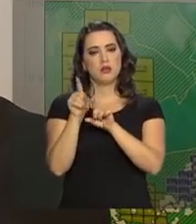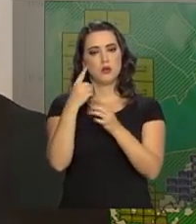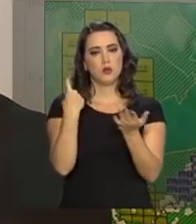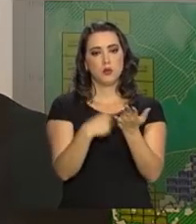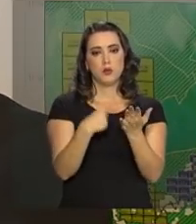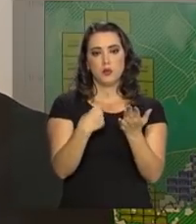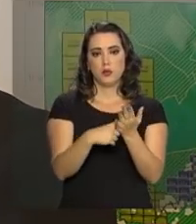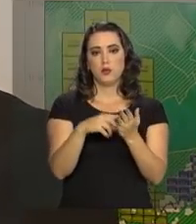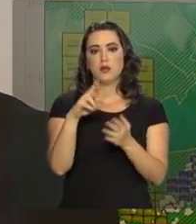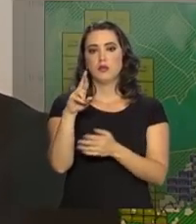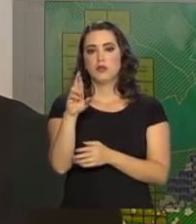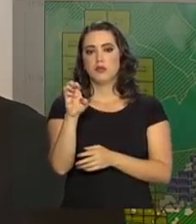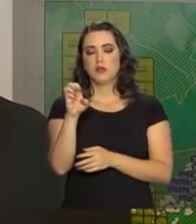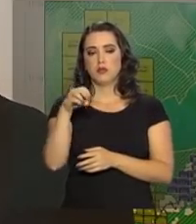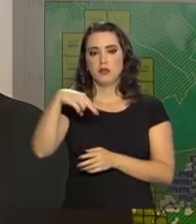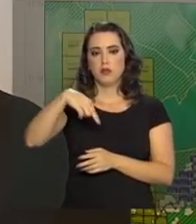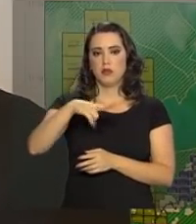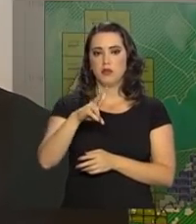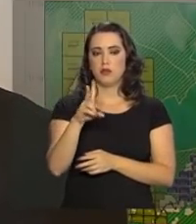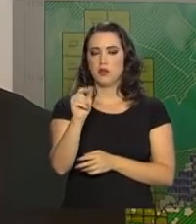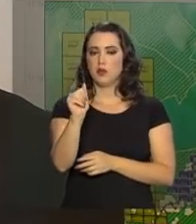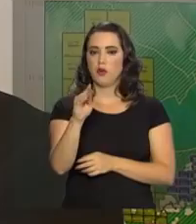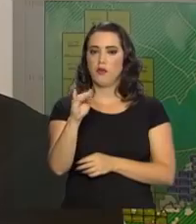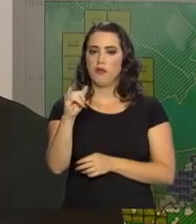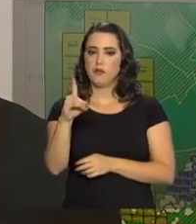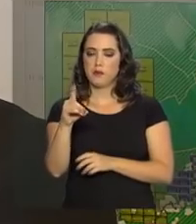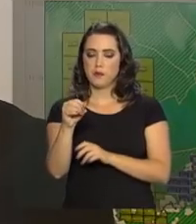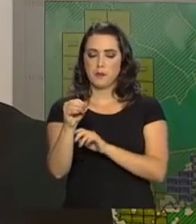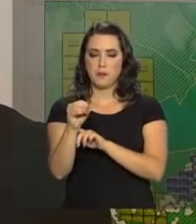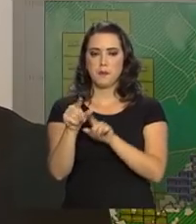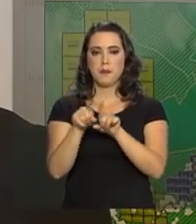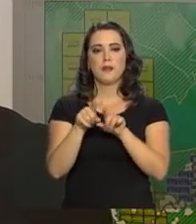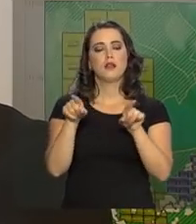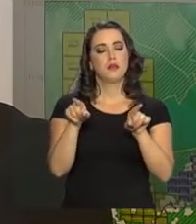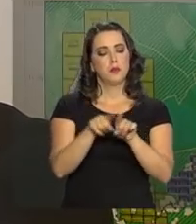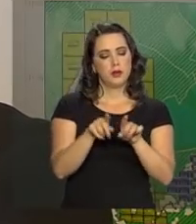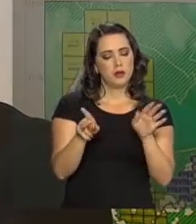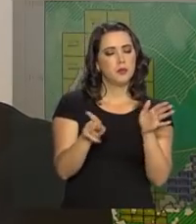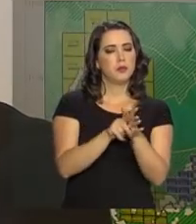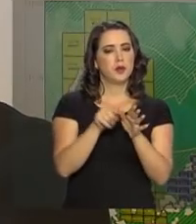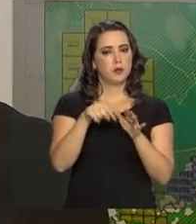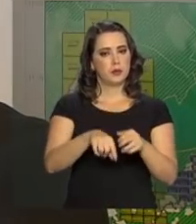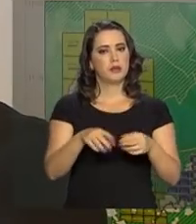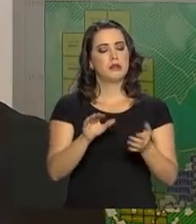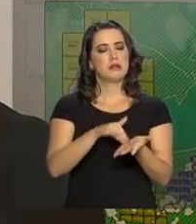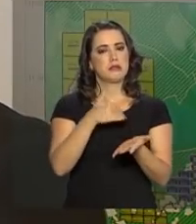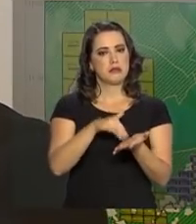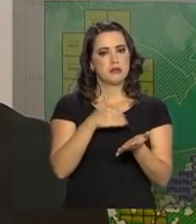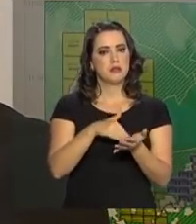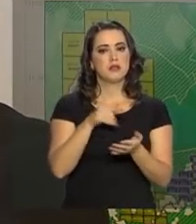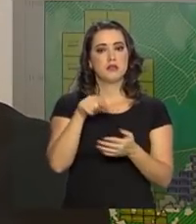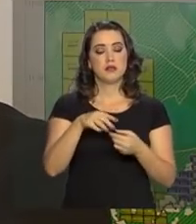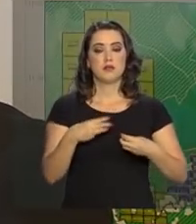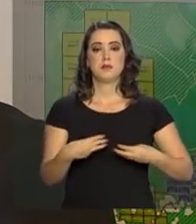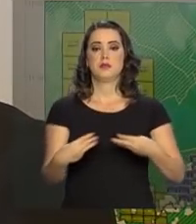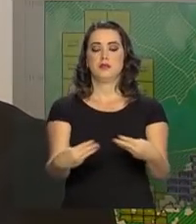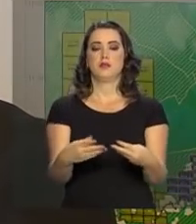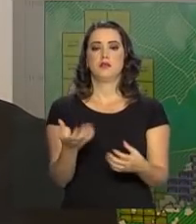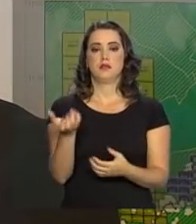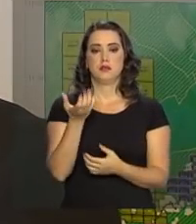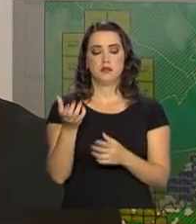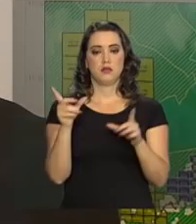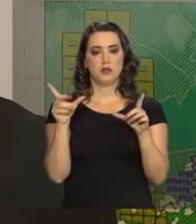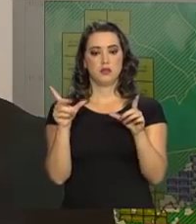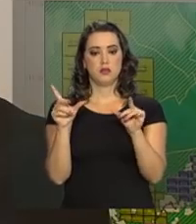metas do RenovaBio. O RenovaBio, que é um programa também aqui dessa secretaria, desse ministério, que tem metas de